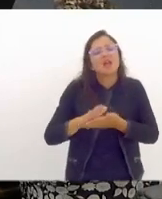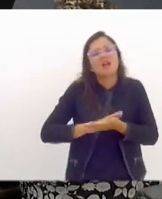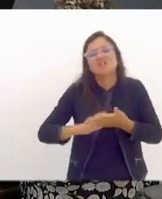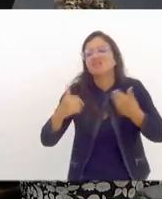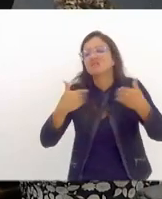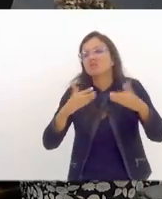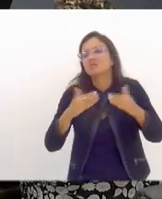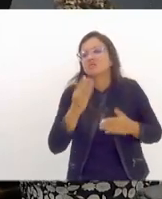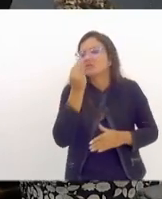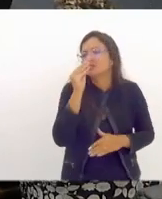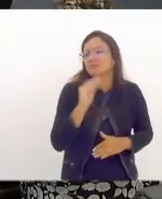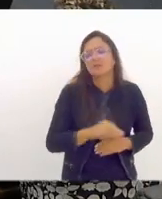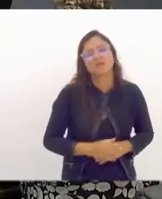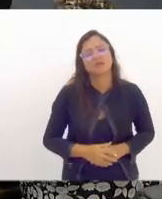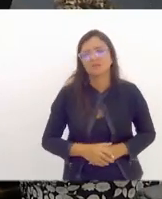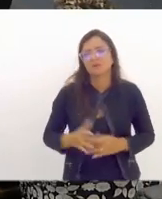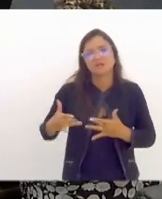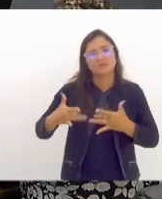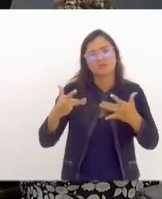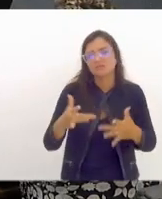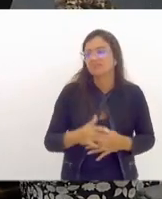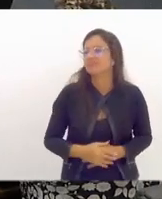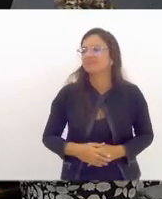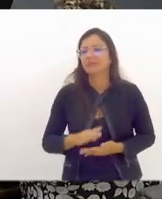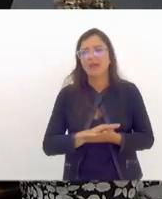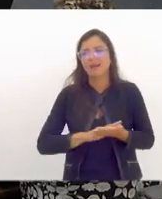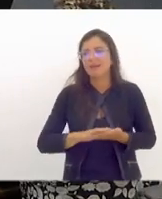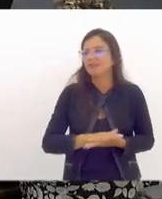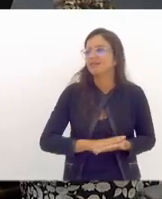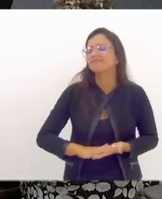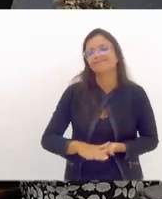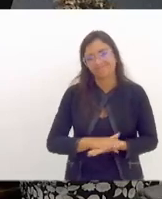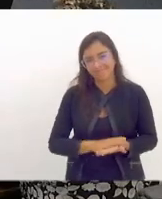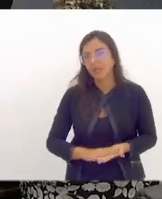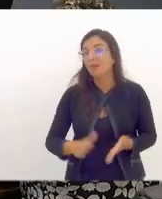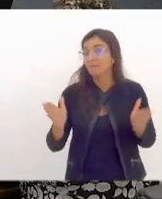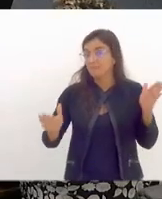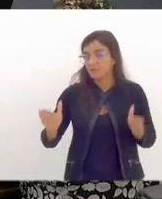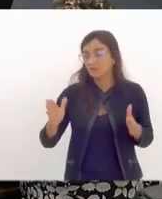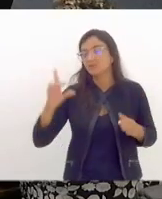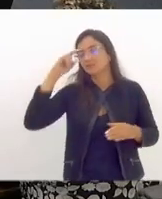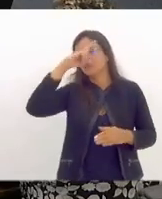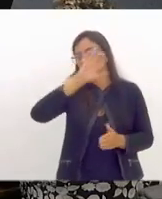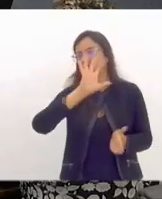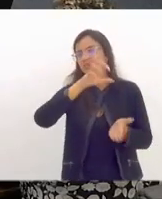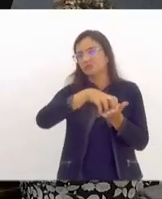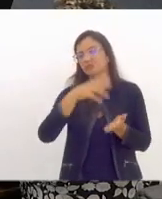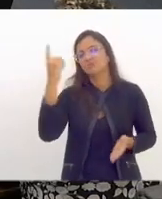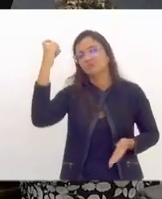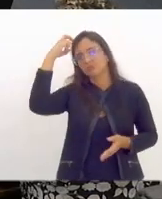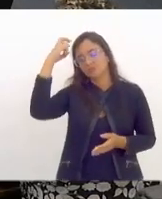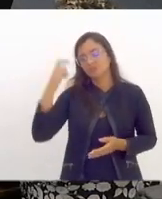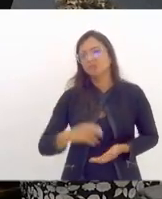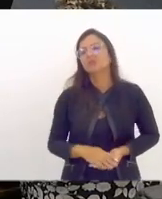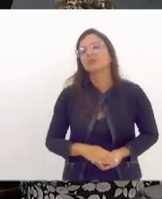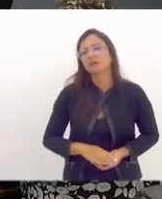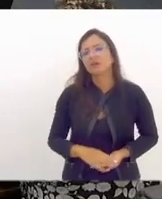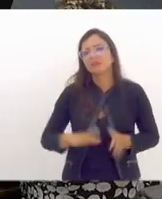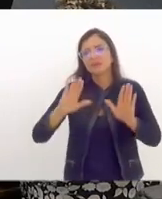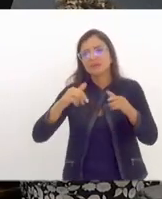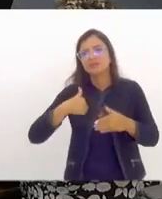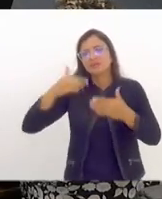e solidariedade nesse momento tão difícil para o setor cultural agradeço a classe cinematográfica